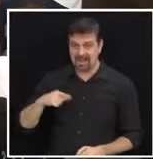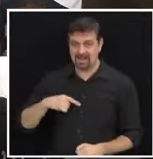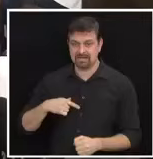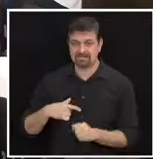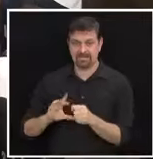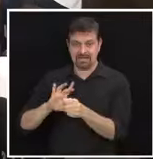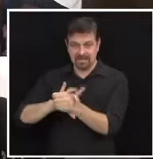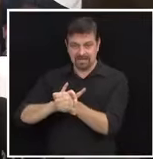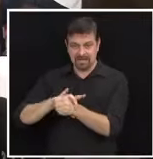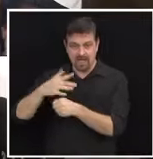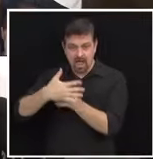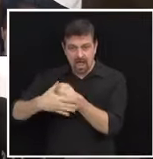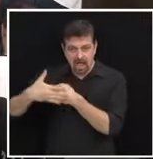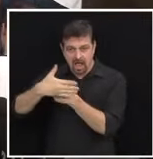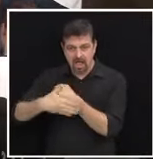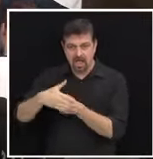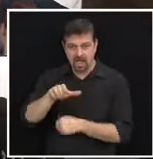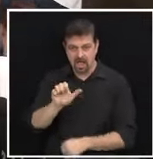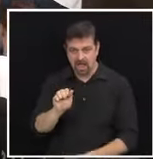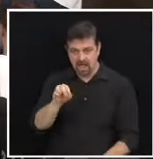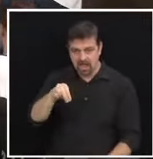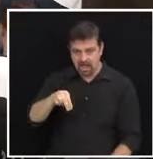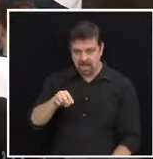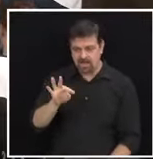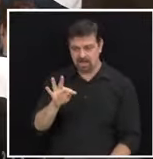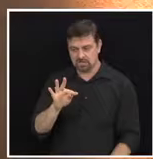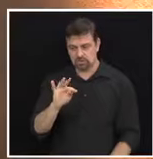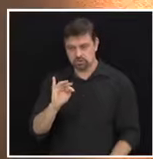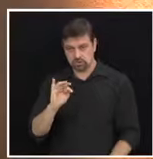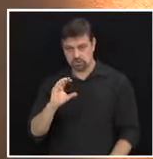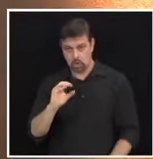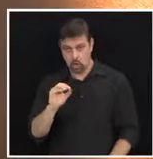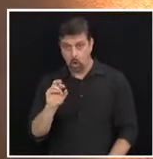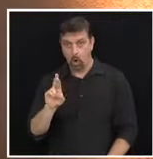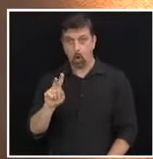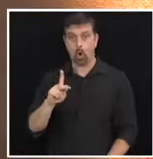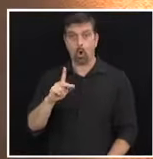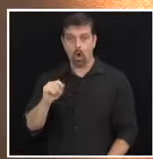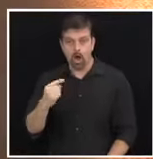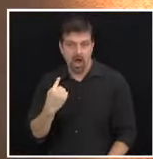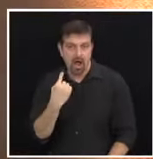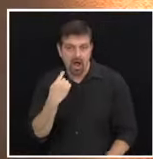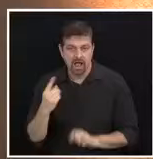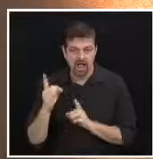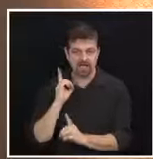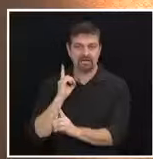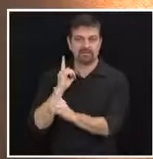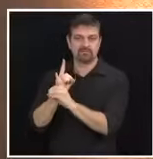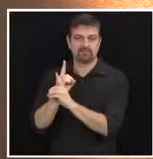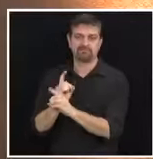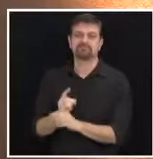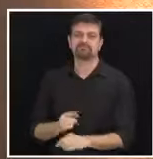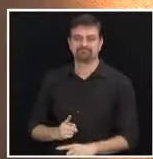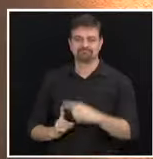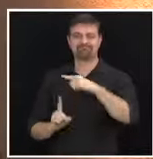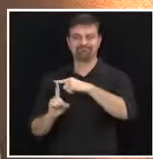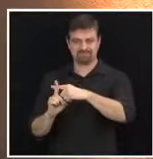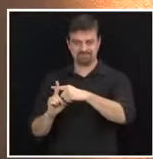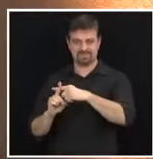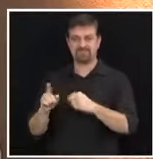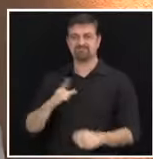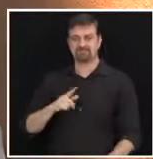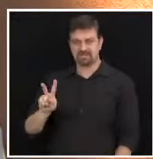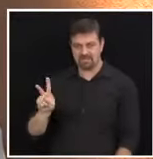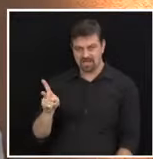contra o HIV. Porque os testes HIV, eles detectam os anticorpos. Tendo anticorpo, o teste dá positivo. E